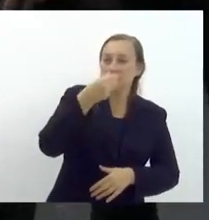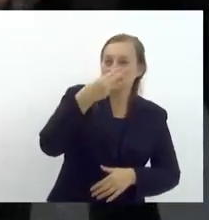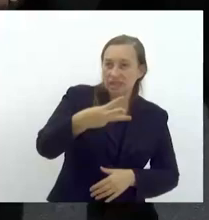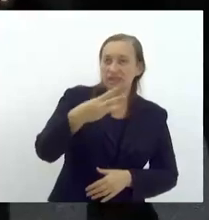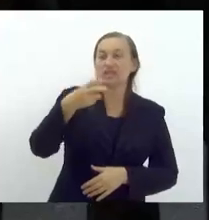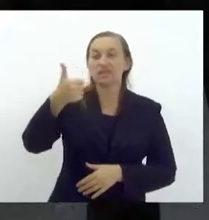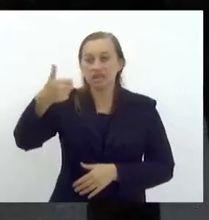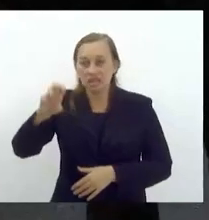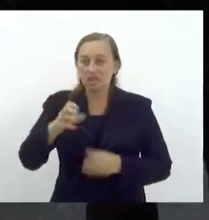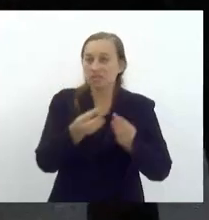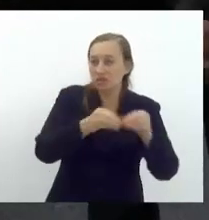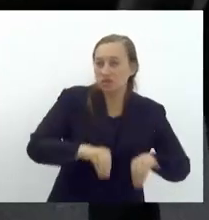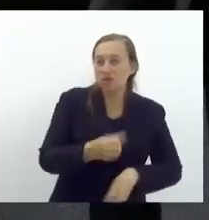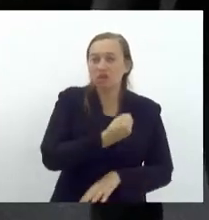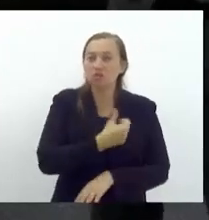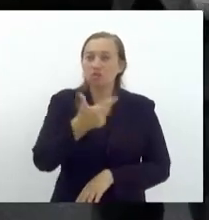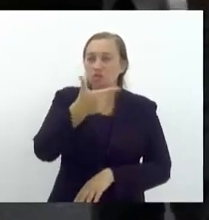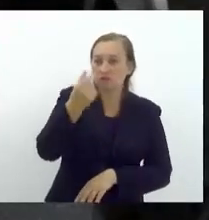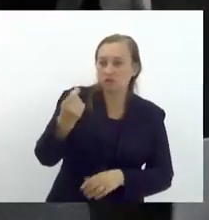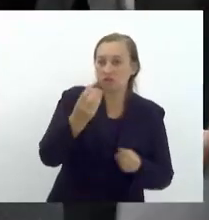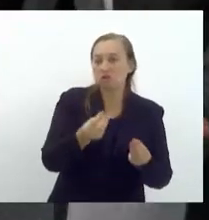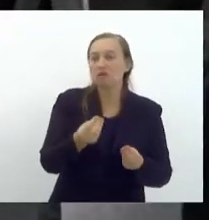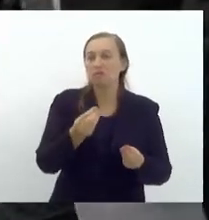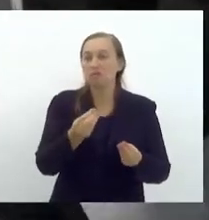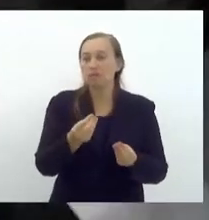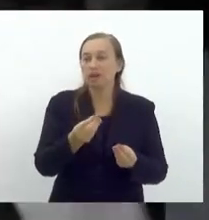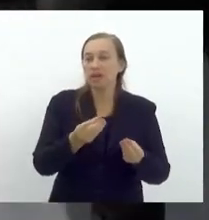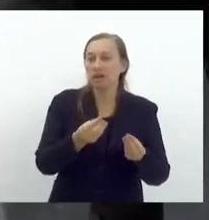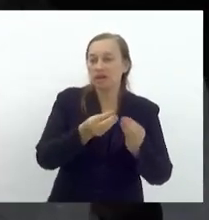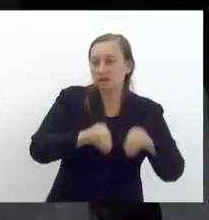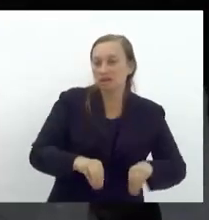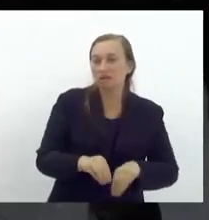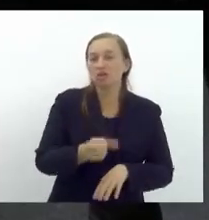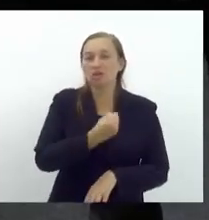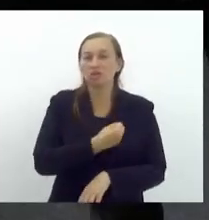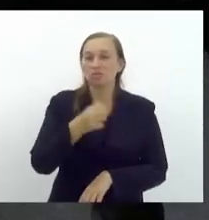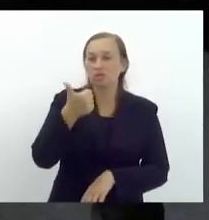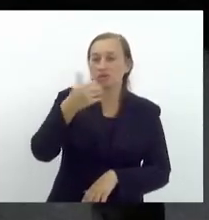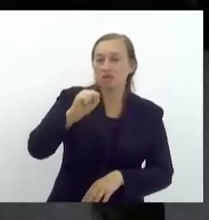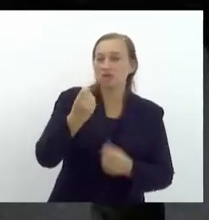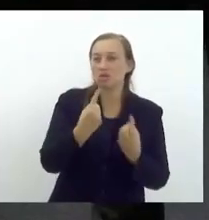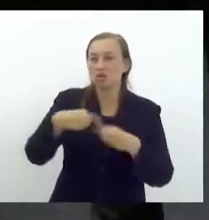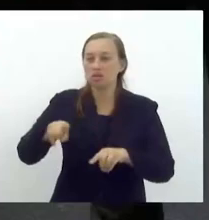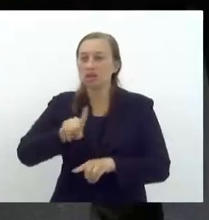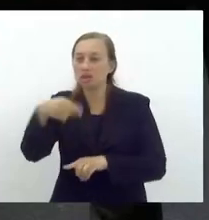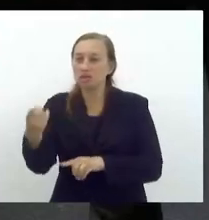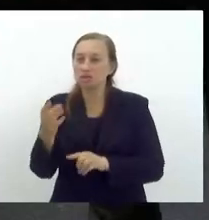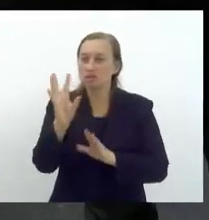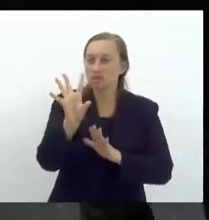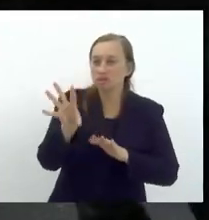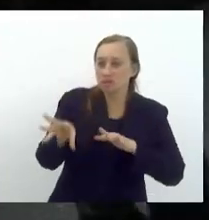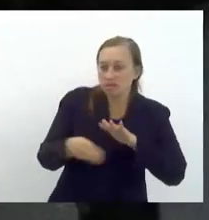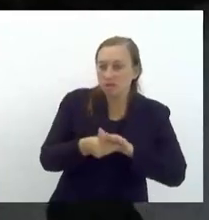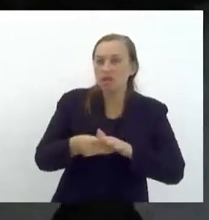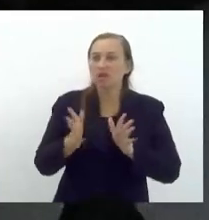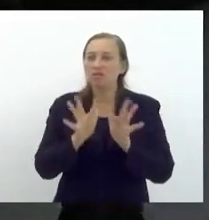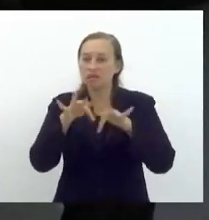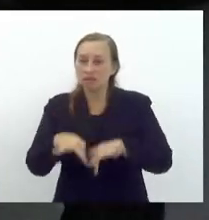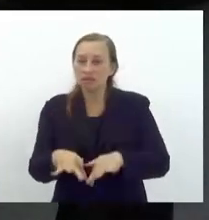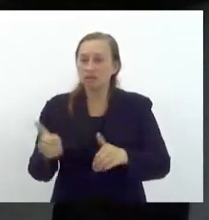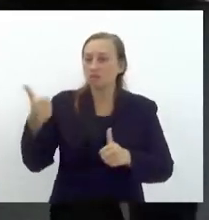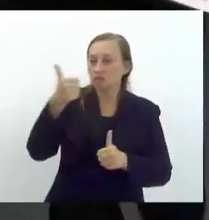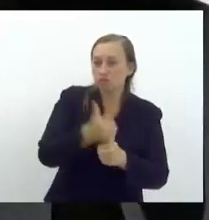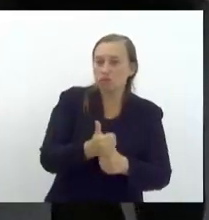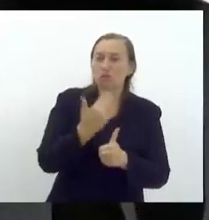prejudicada a emenda número 20 pela rejeição da emenda número 18 contrário às demais emendas concluindo por